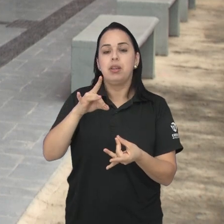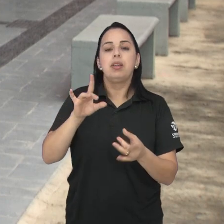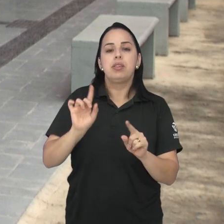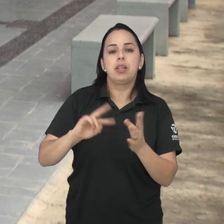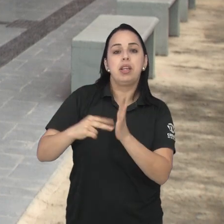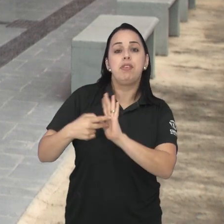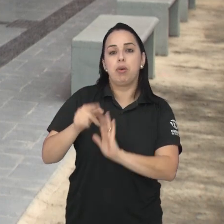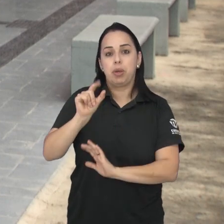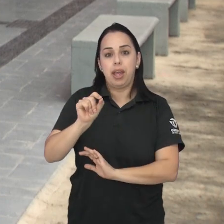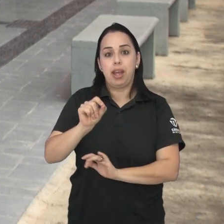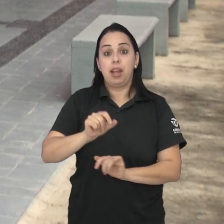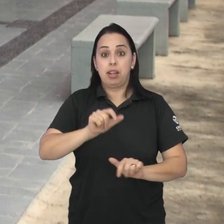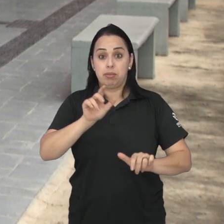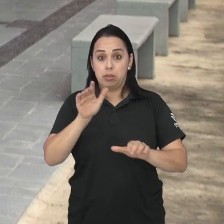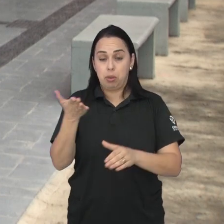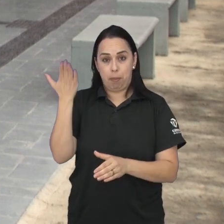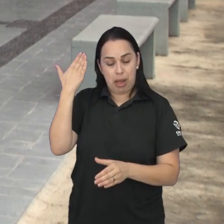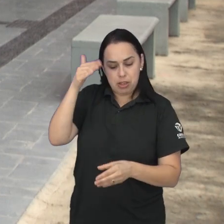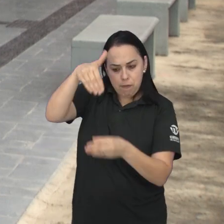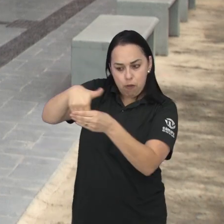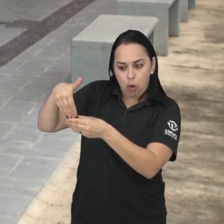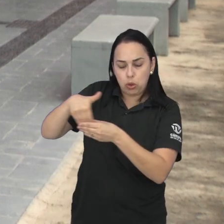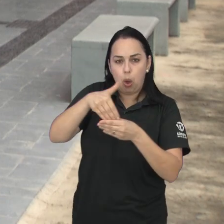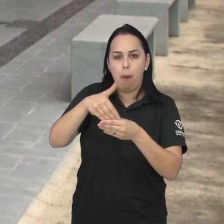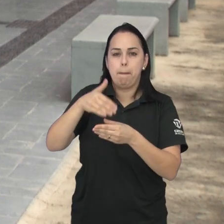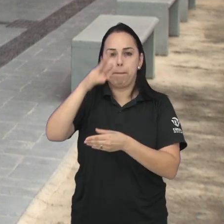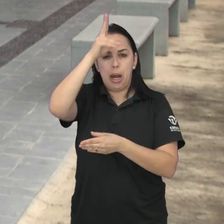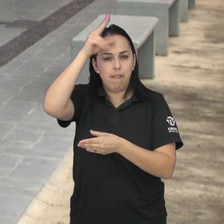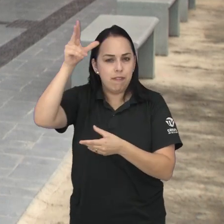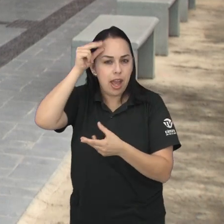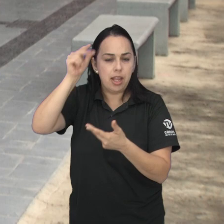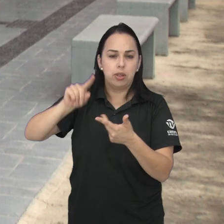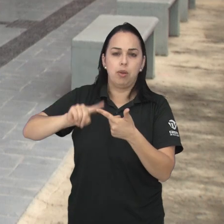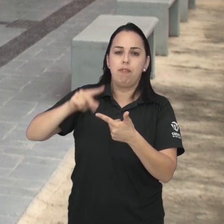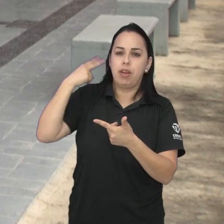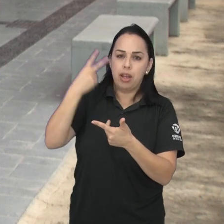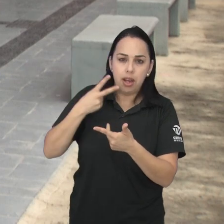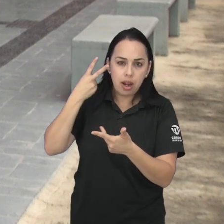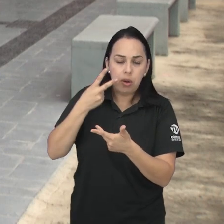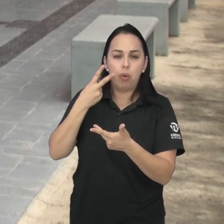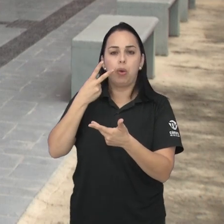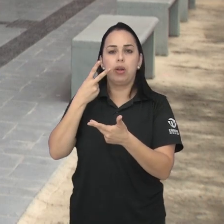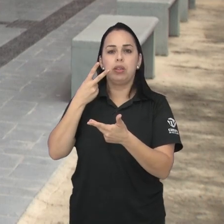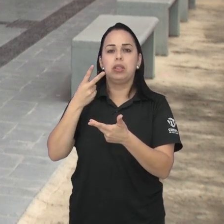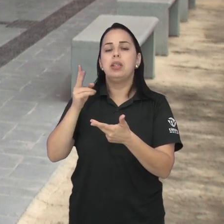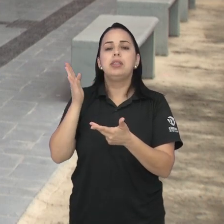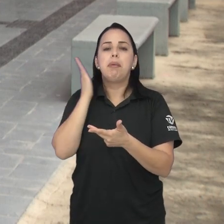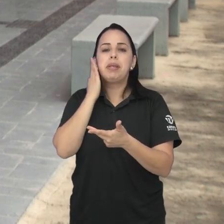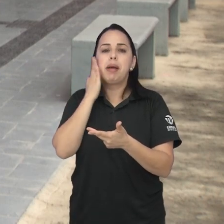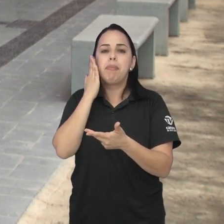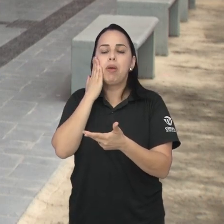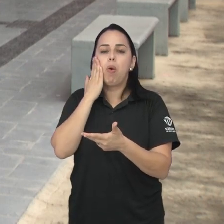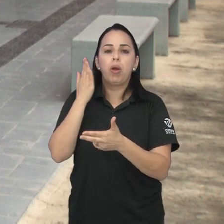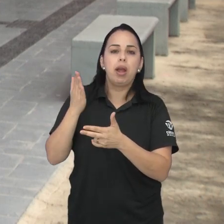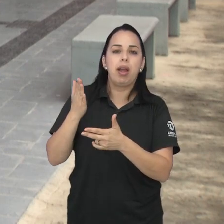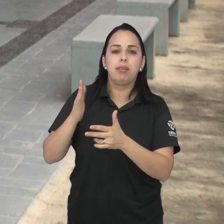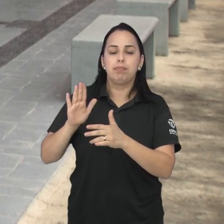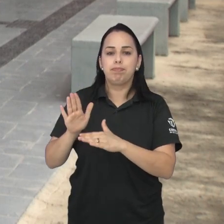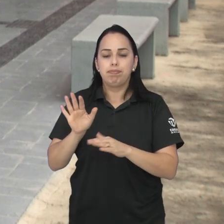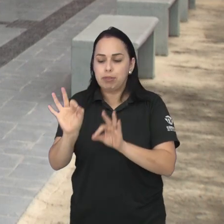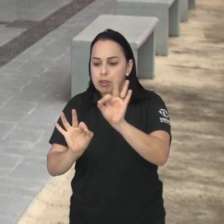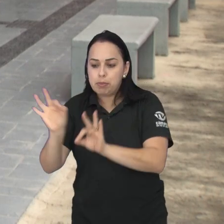pessoas elegeram os seus representantes, os seus vereadores, pelo prefeito, os planos que existem, né, qual é a tendência do